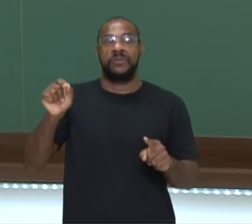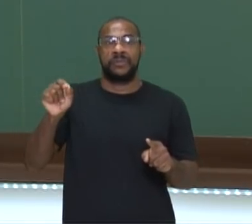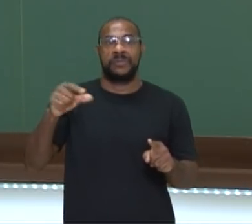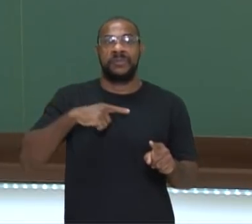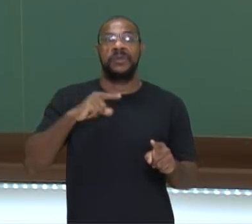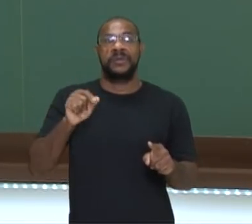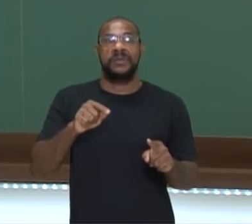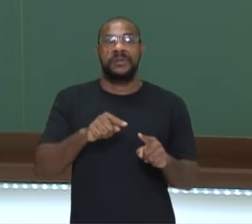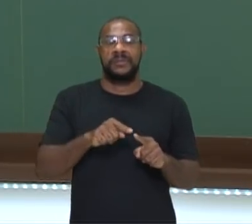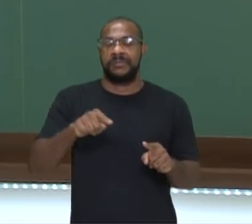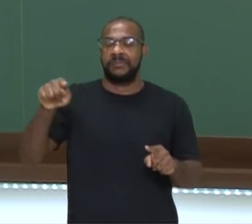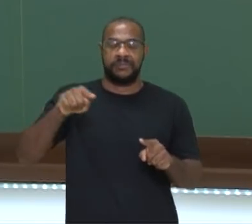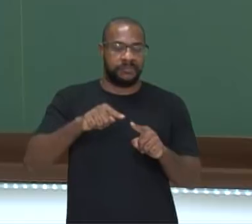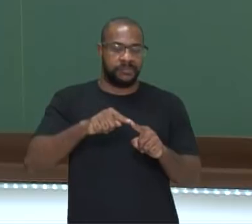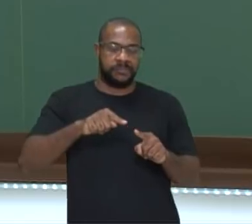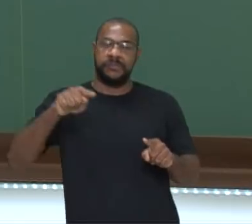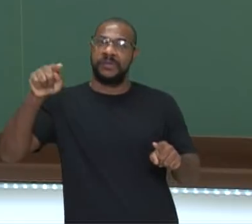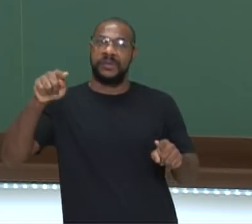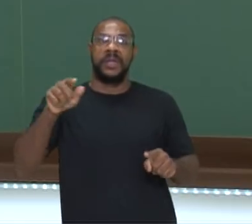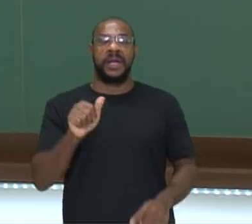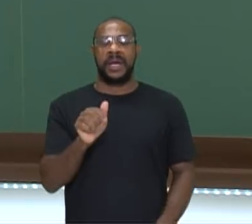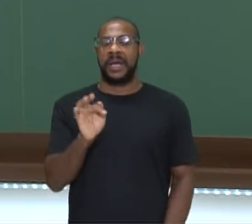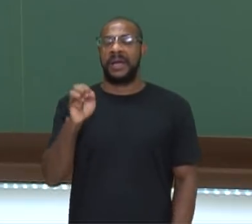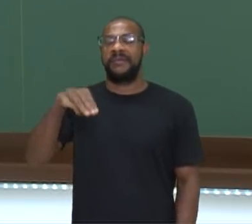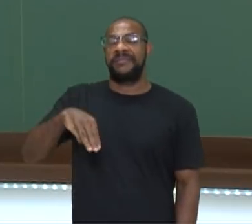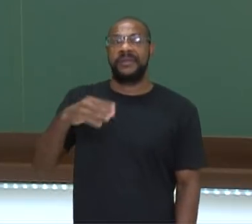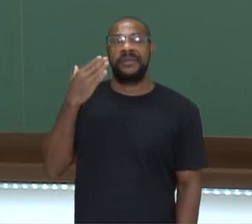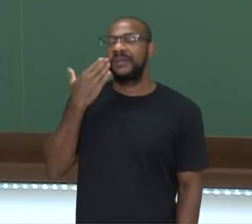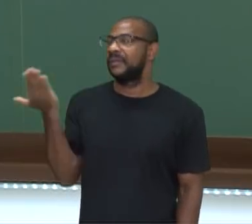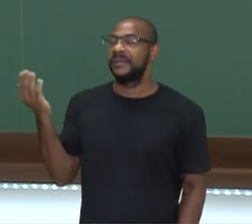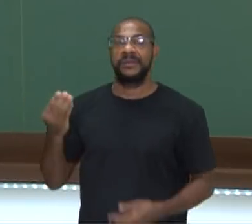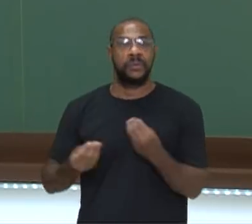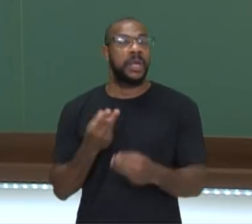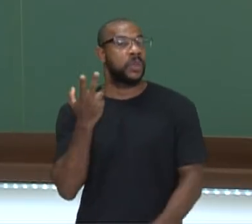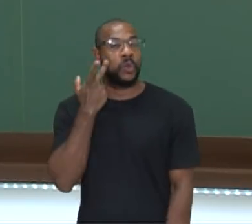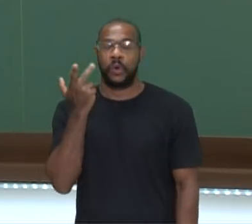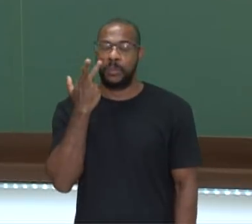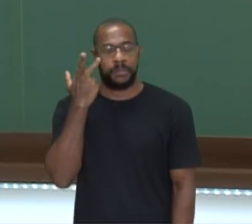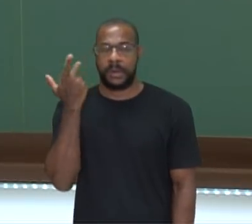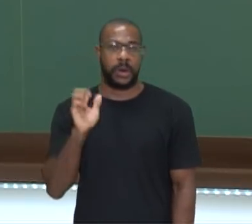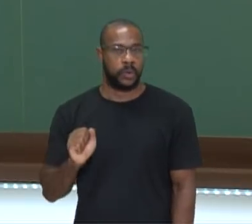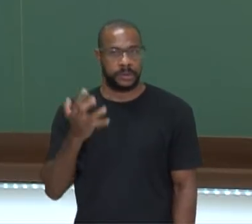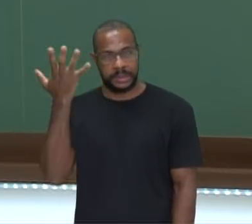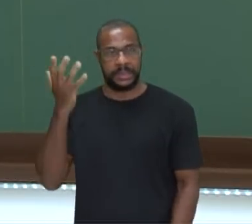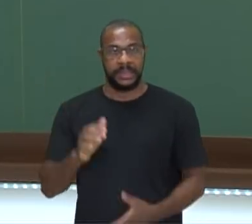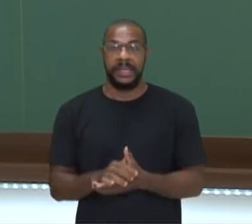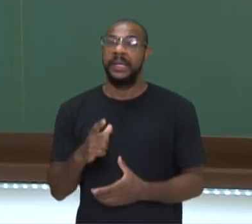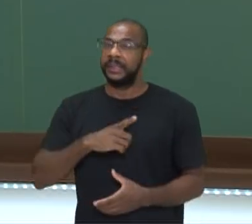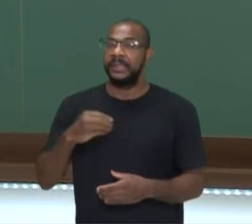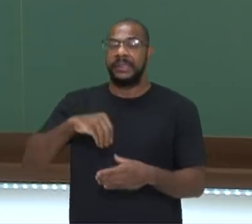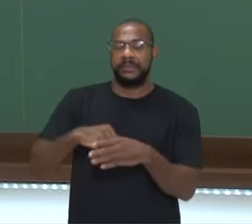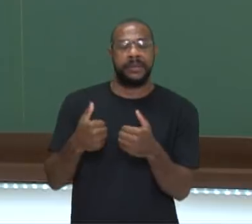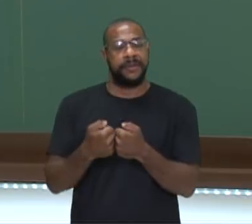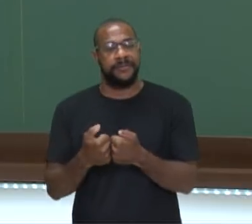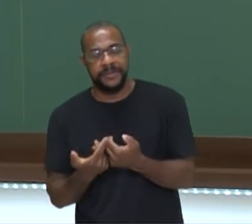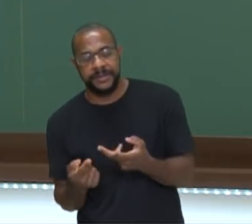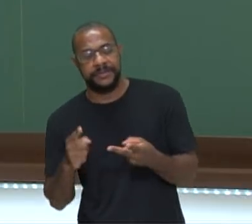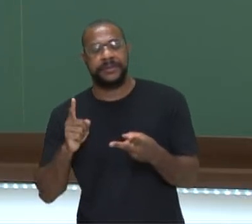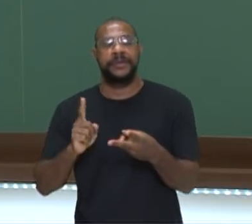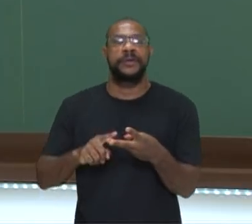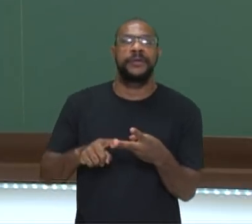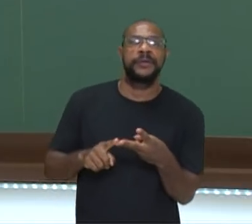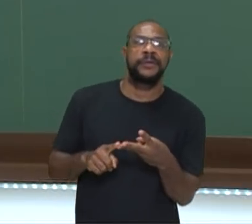uma função do tipo afim. Esse tipo de função é muito comum, a gente vê dentro da física, vê dentro